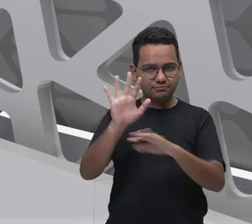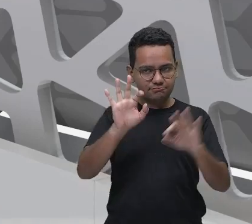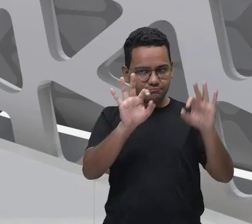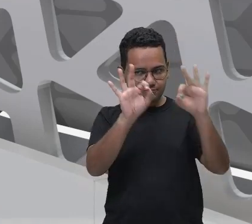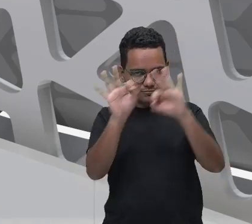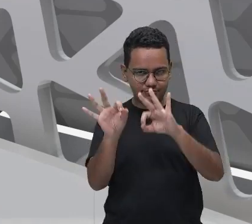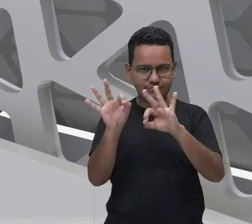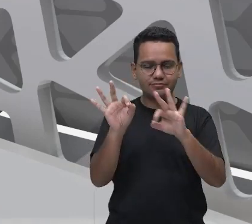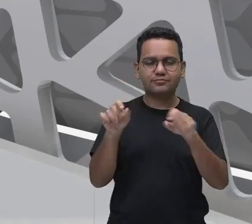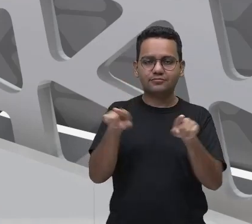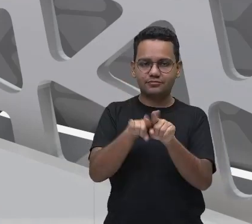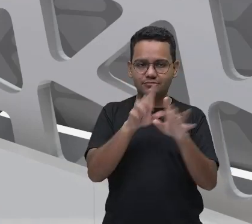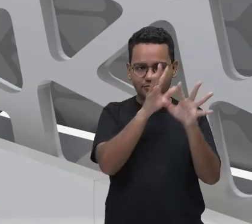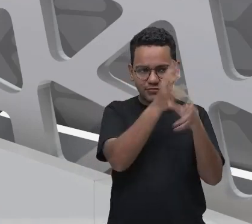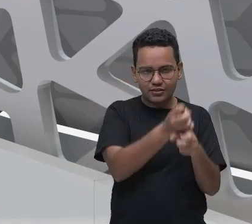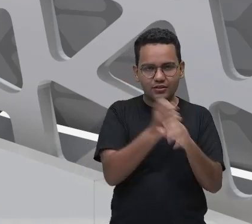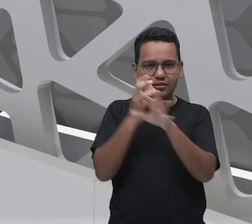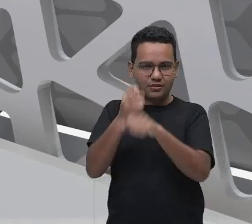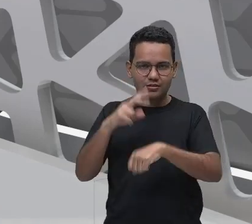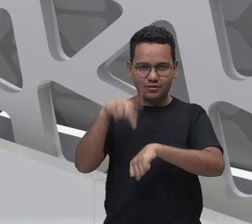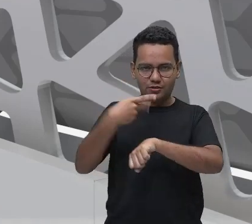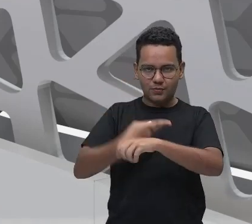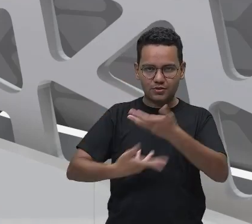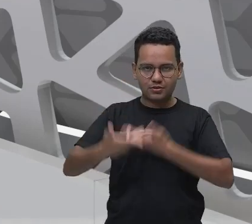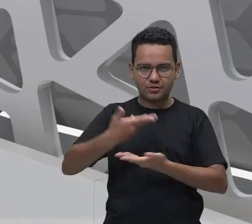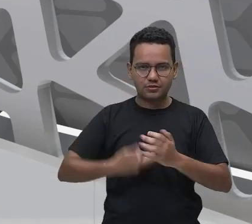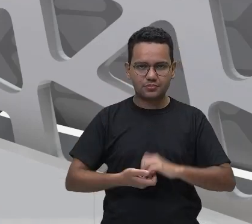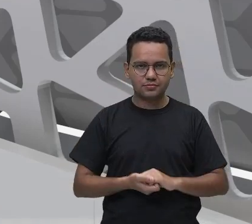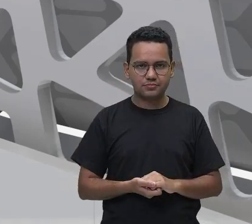nossa revisão, que daqui a pouquinho a gente retorna.